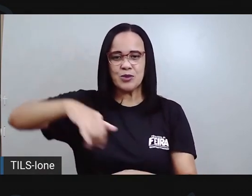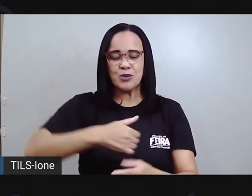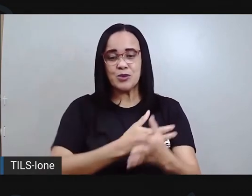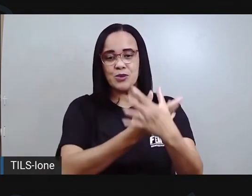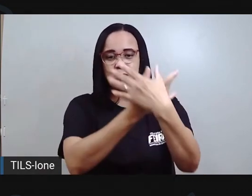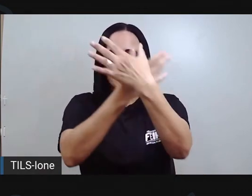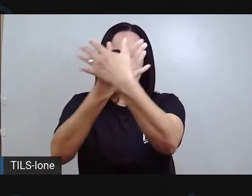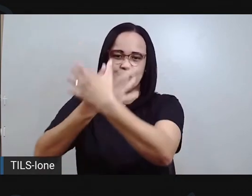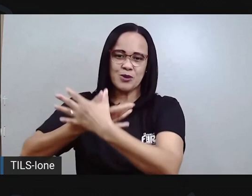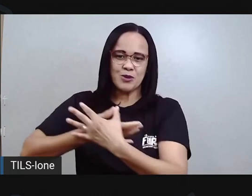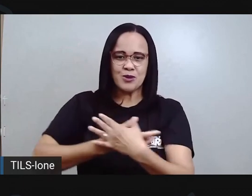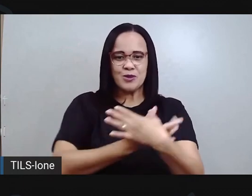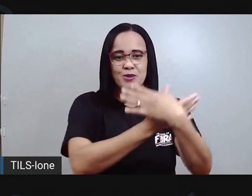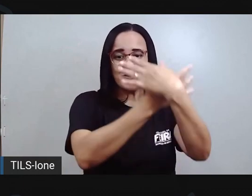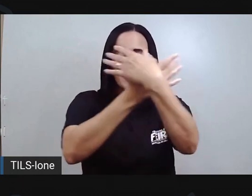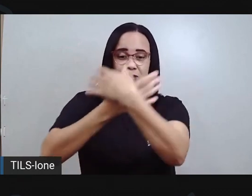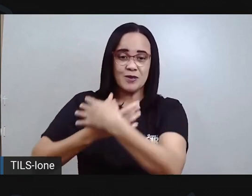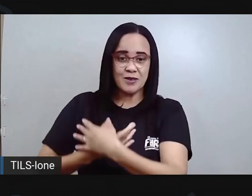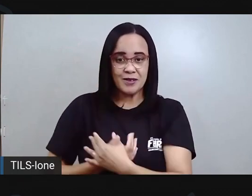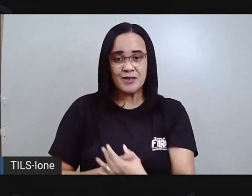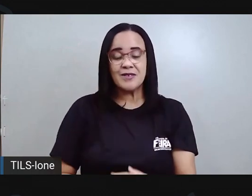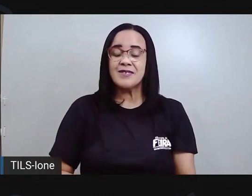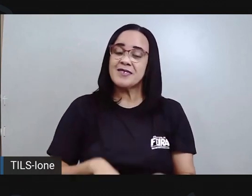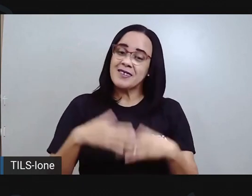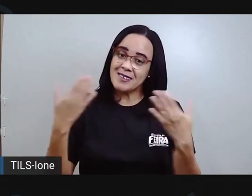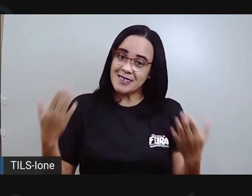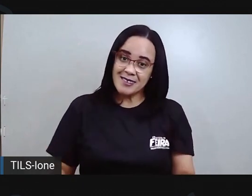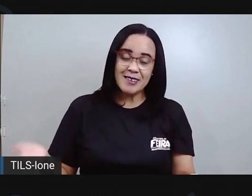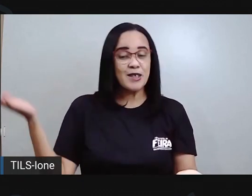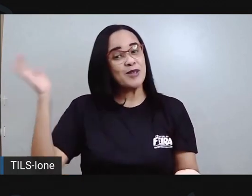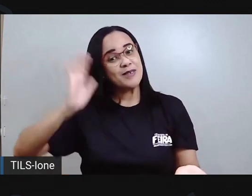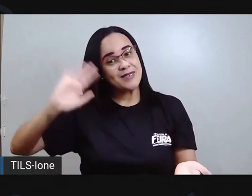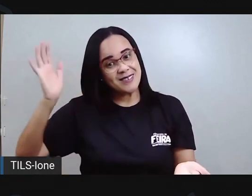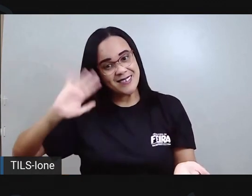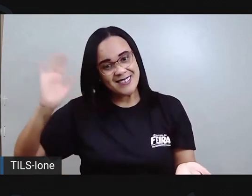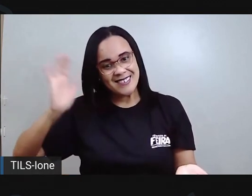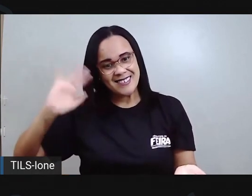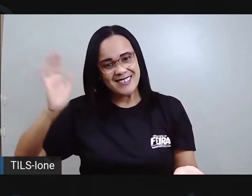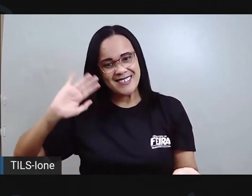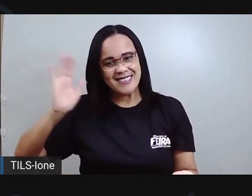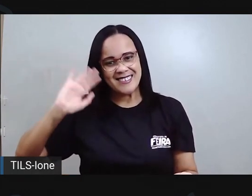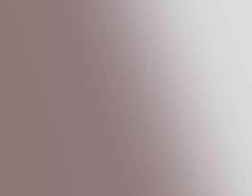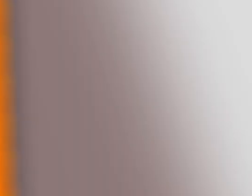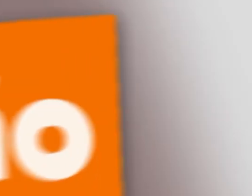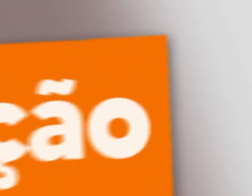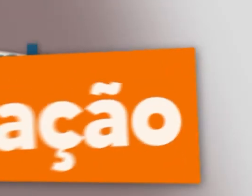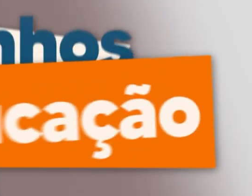aí. Então, até a próxima, meninada. Tchau!